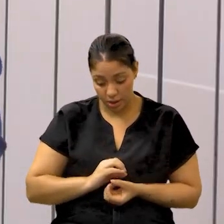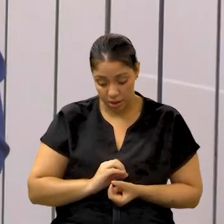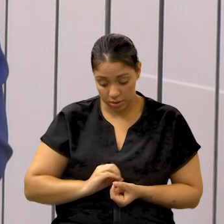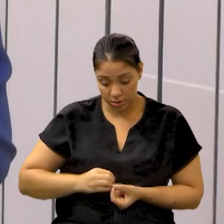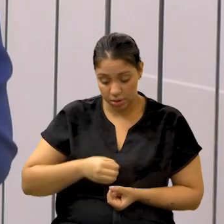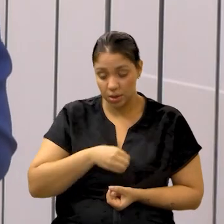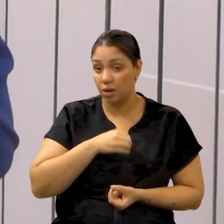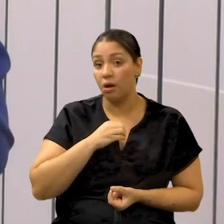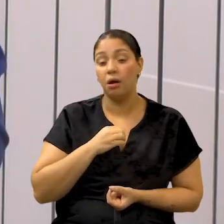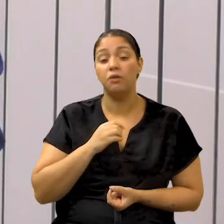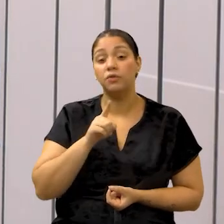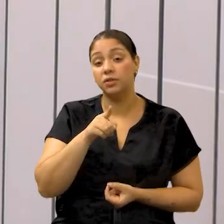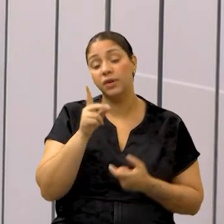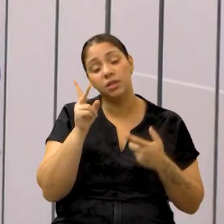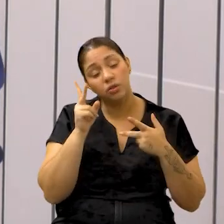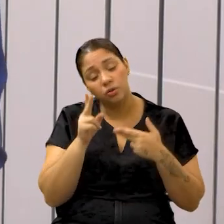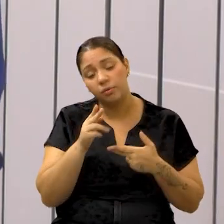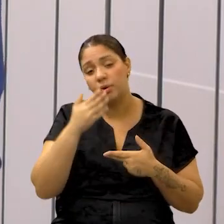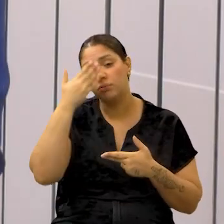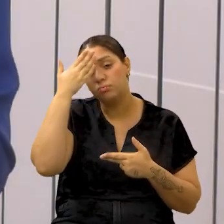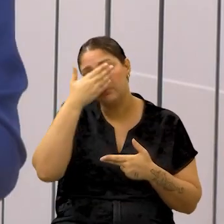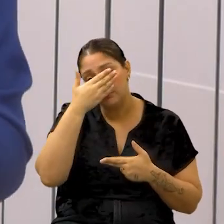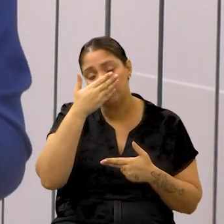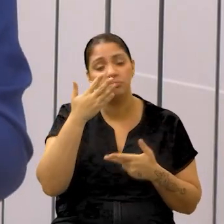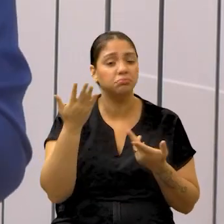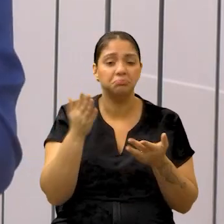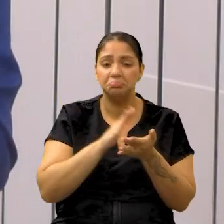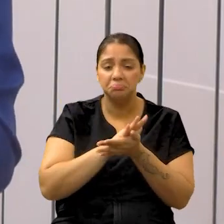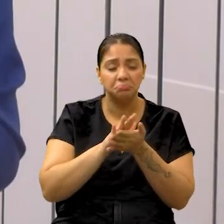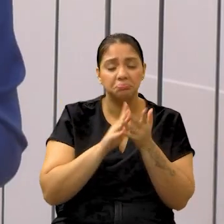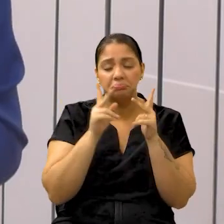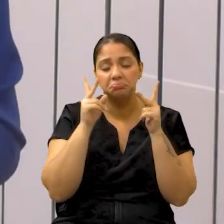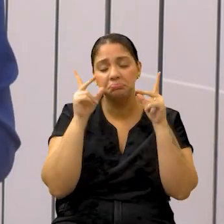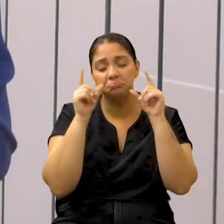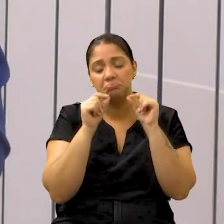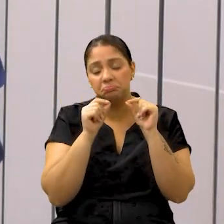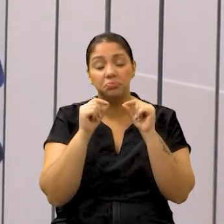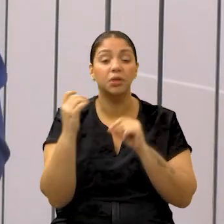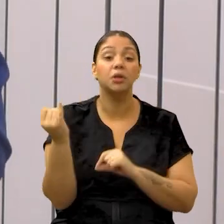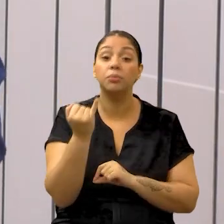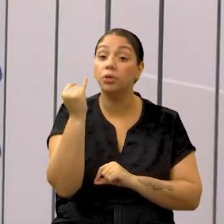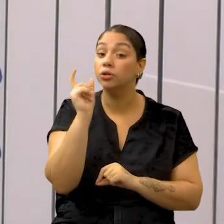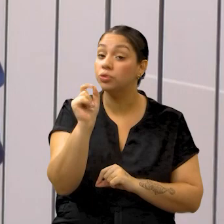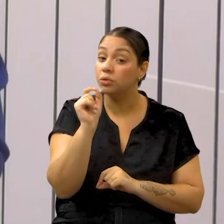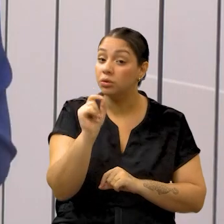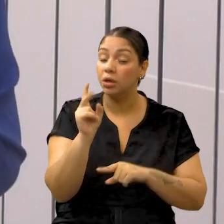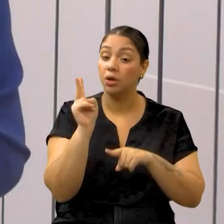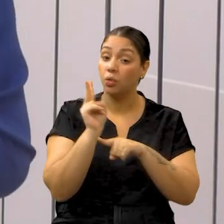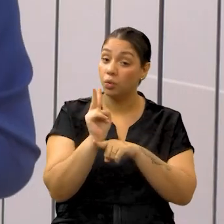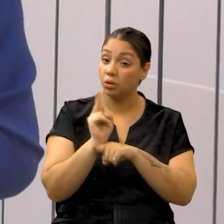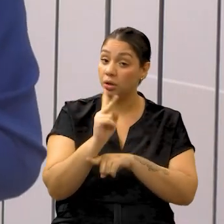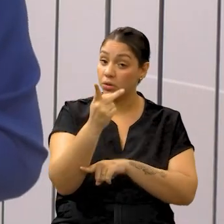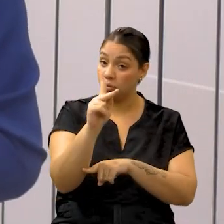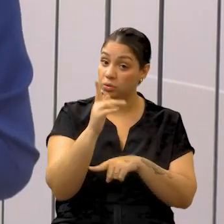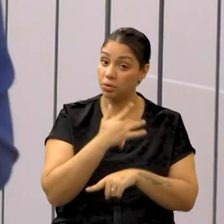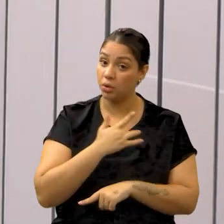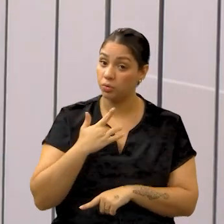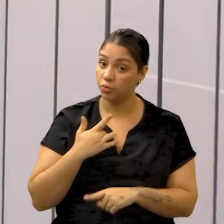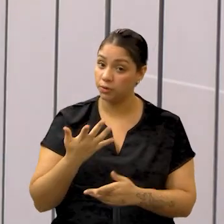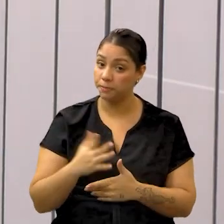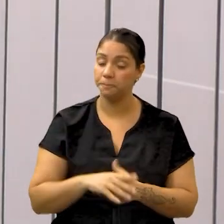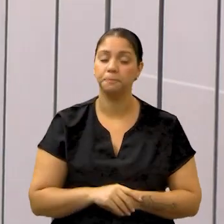ficar envergonhado, você vai estar sedado, não vai ver nada, vai ser tranquilo. O importante é você cuidar da sua